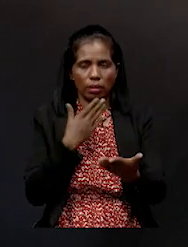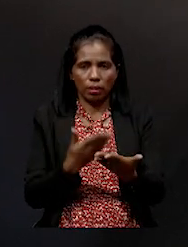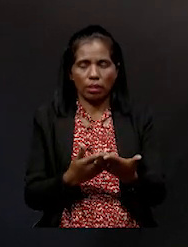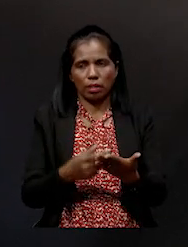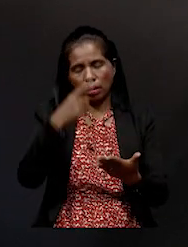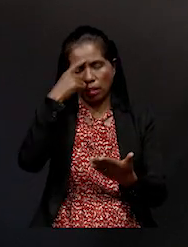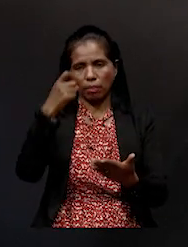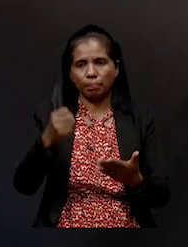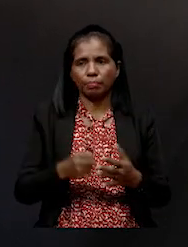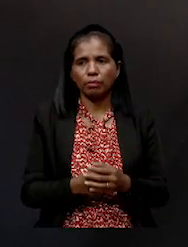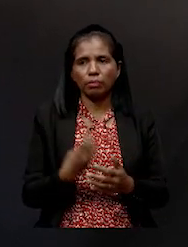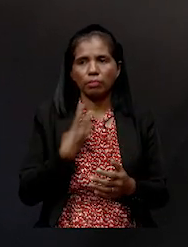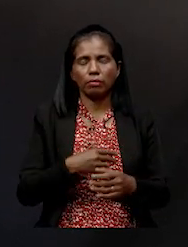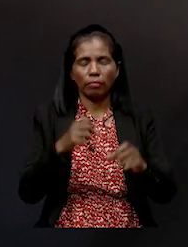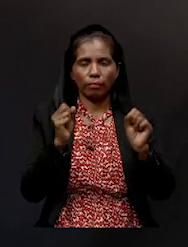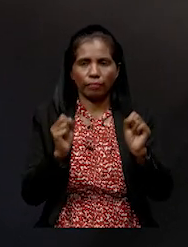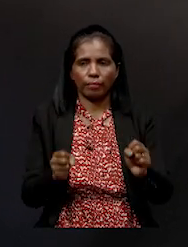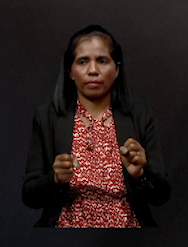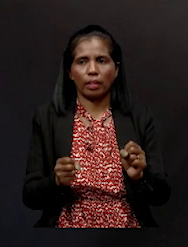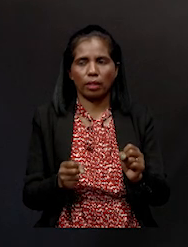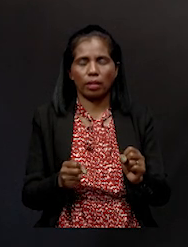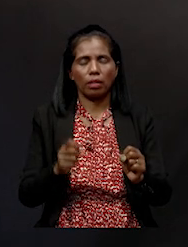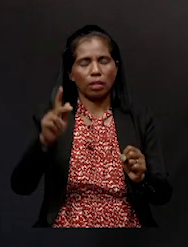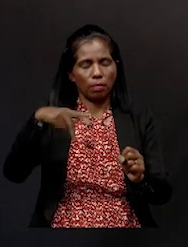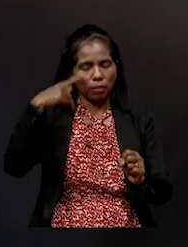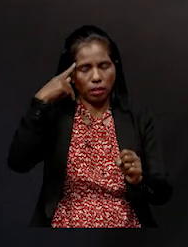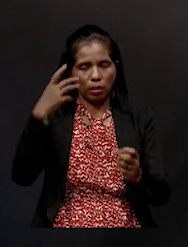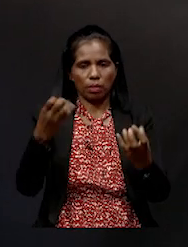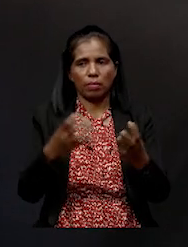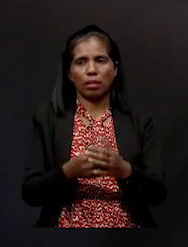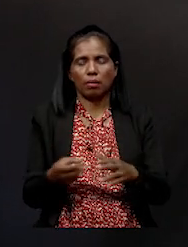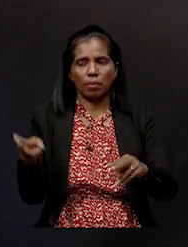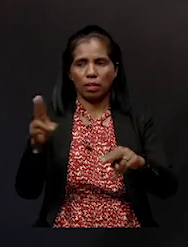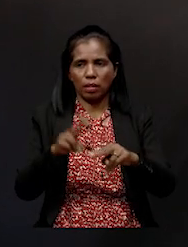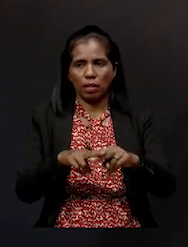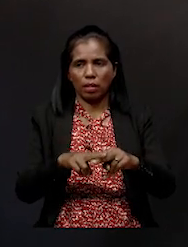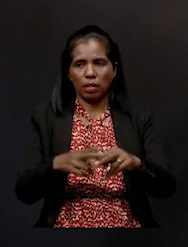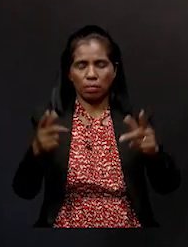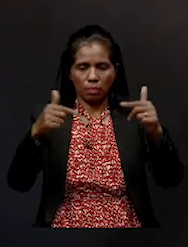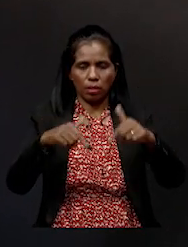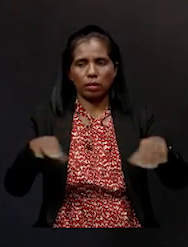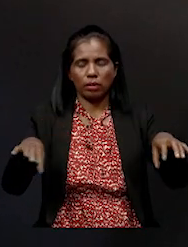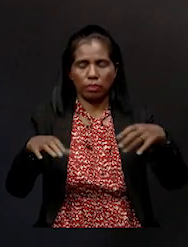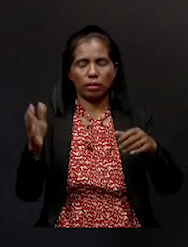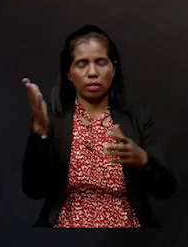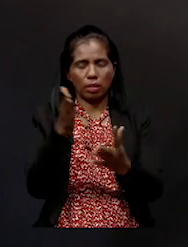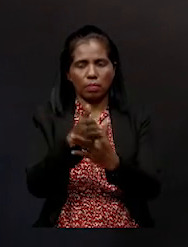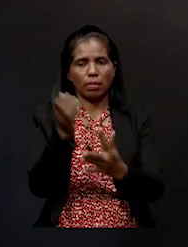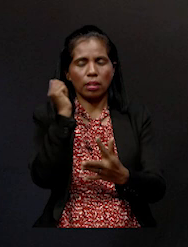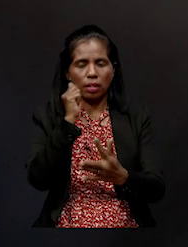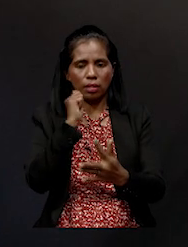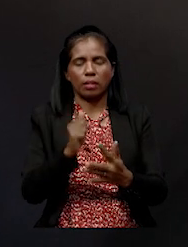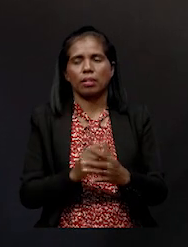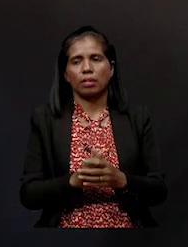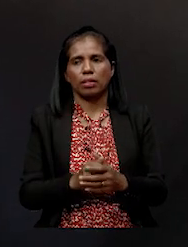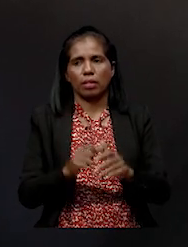Também itapelemos halo política oi por exemplo aumenta tal ema para mais para serviço e ASEAN, mas em termos